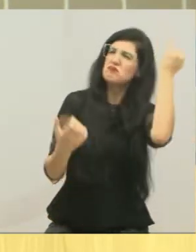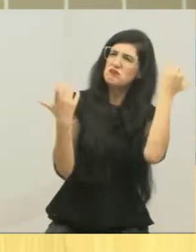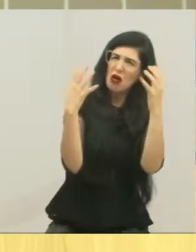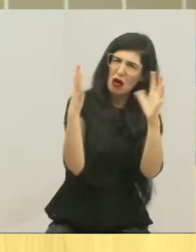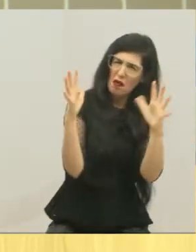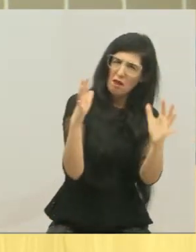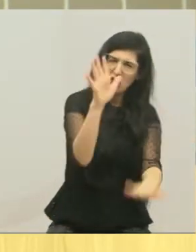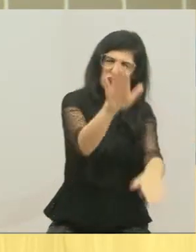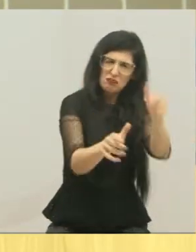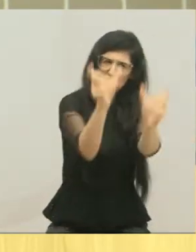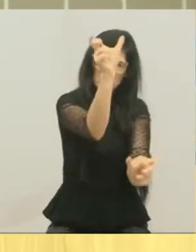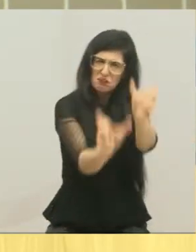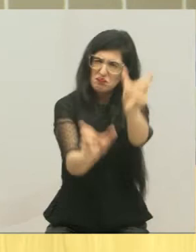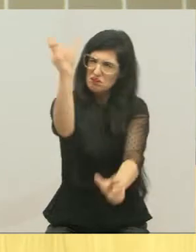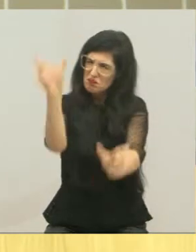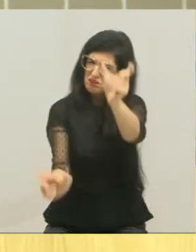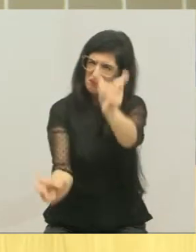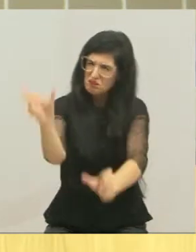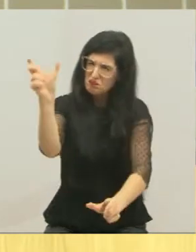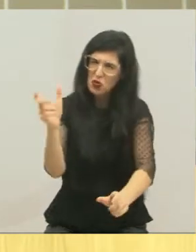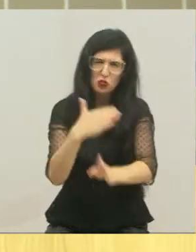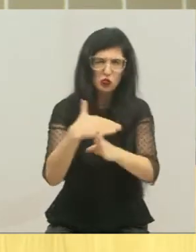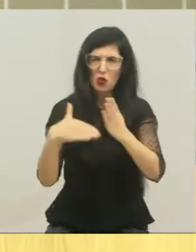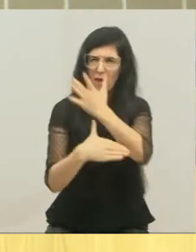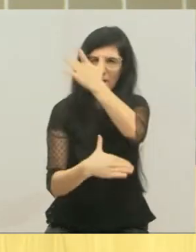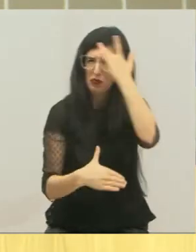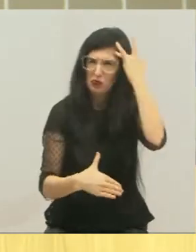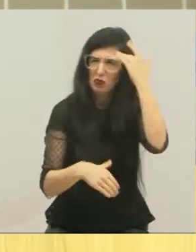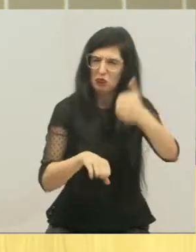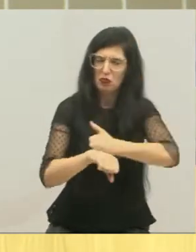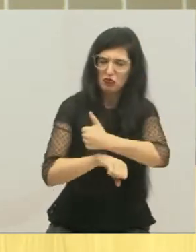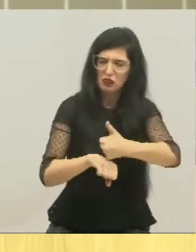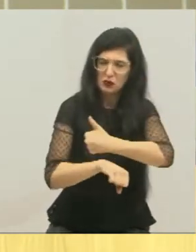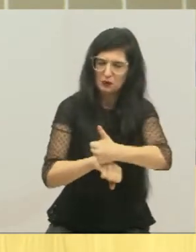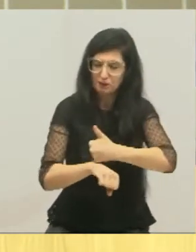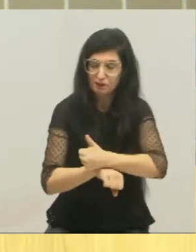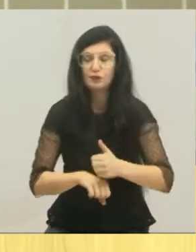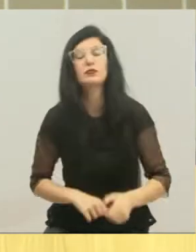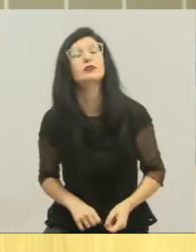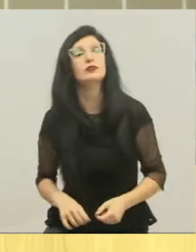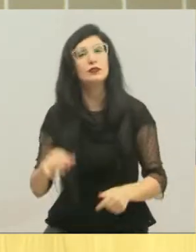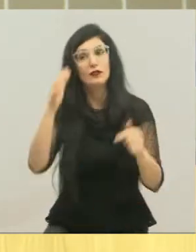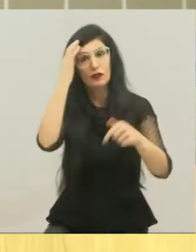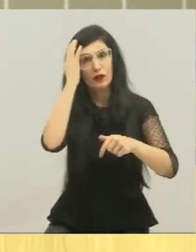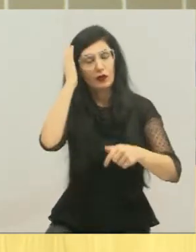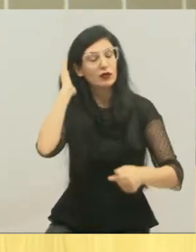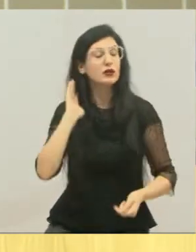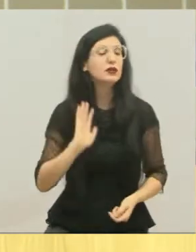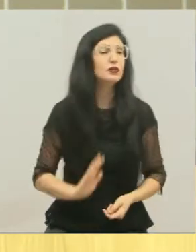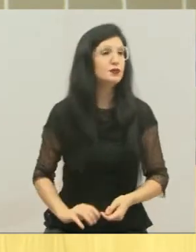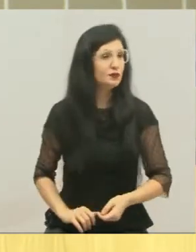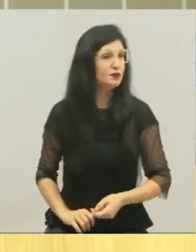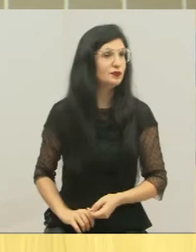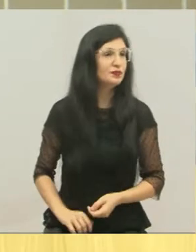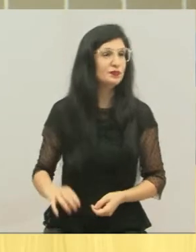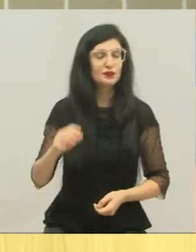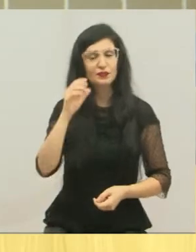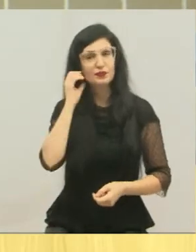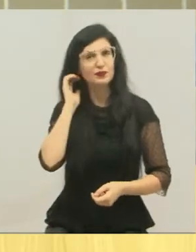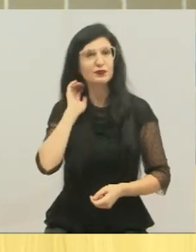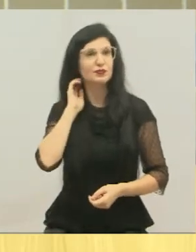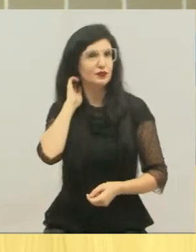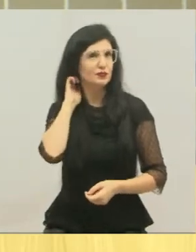registro, respeitosamente queremos ao presidente dessa casa que sejam adotadas providências de estilo